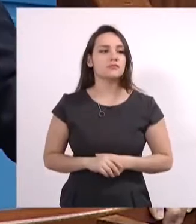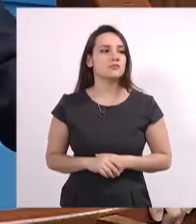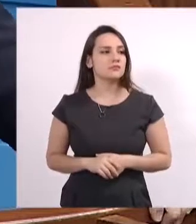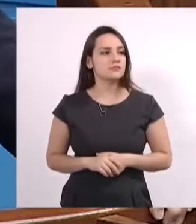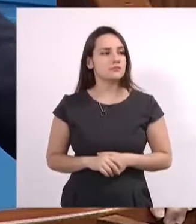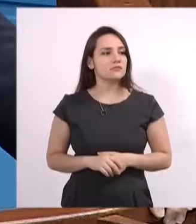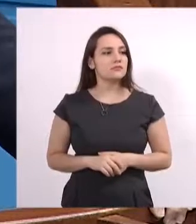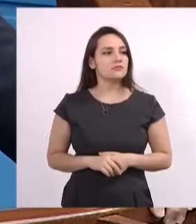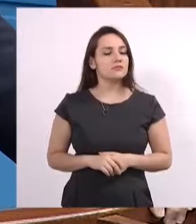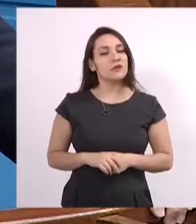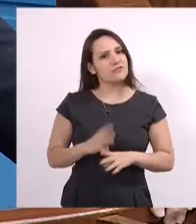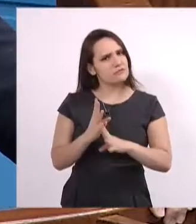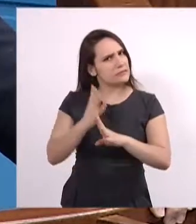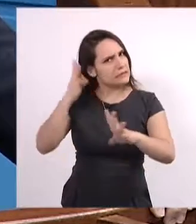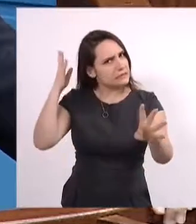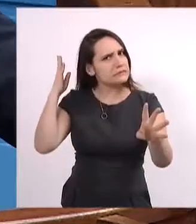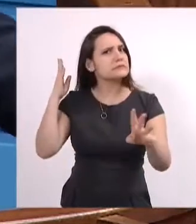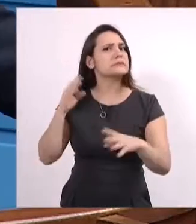país.